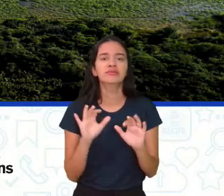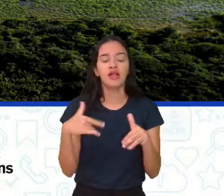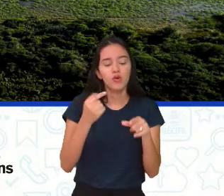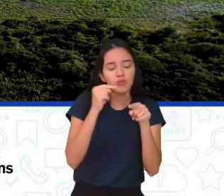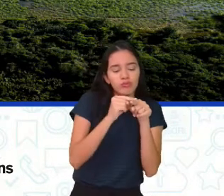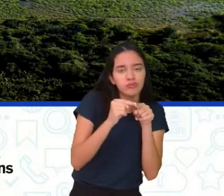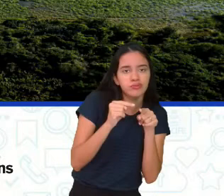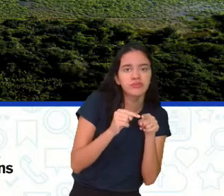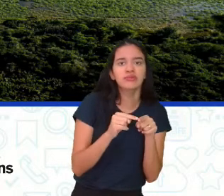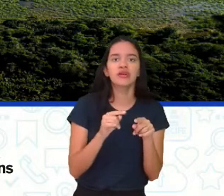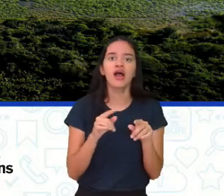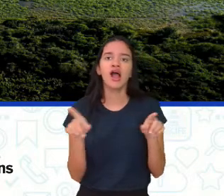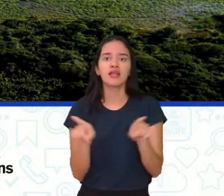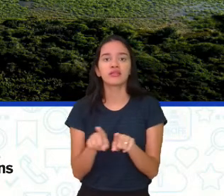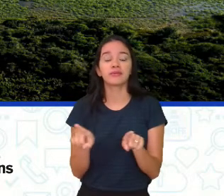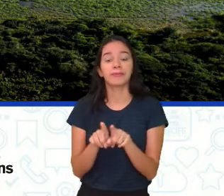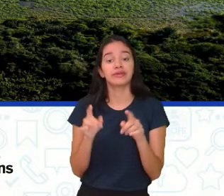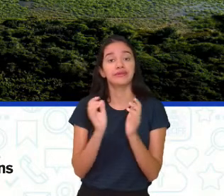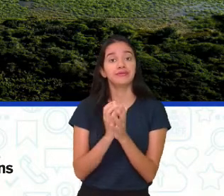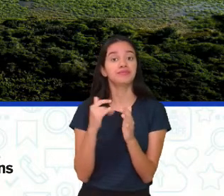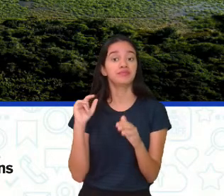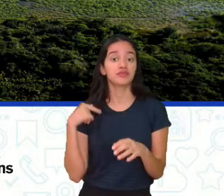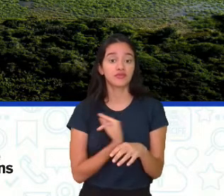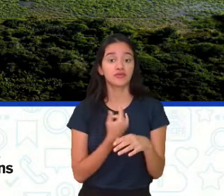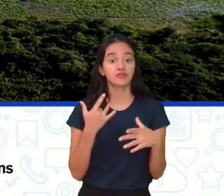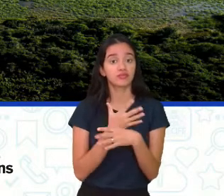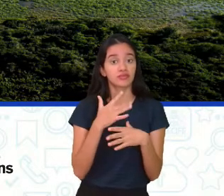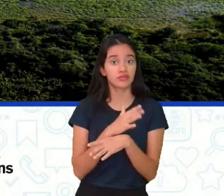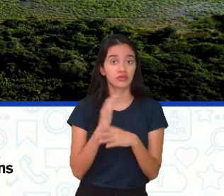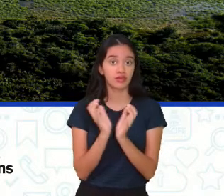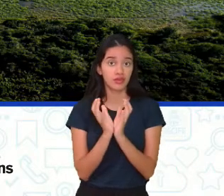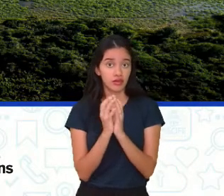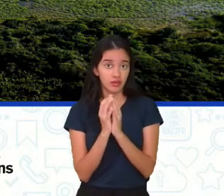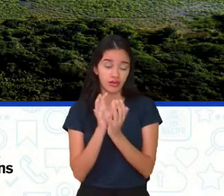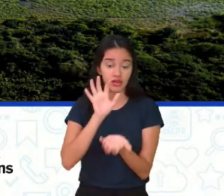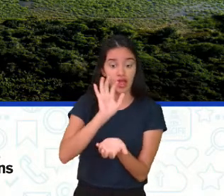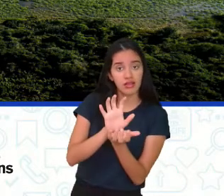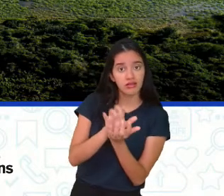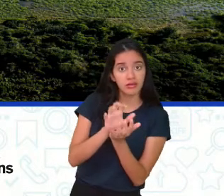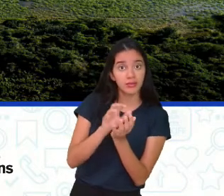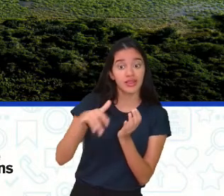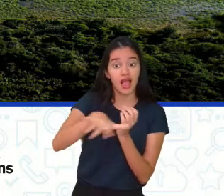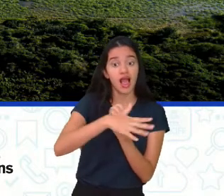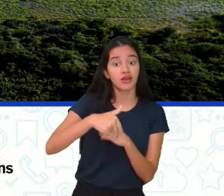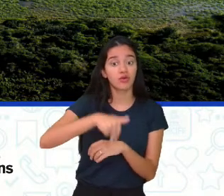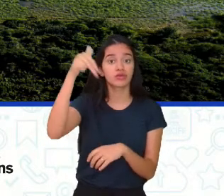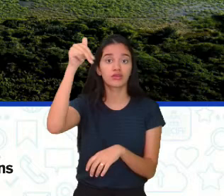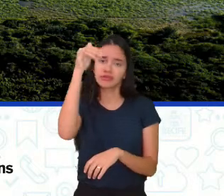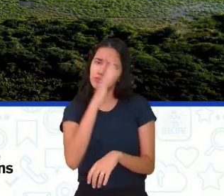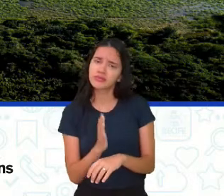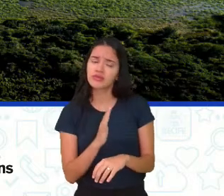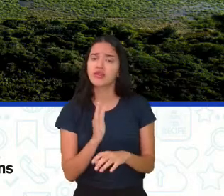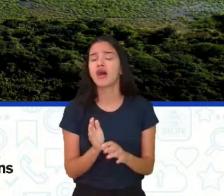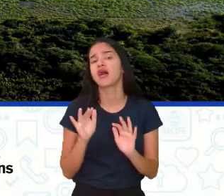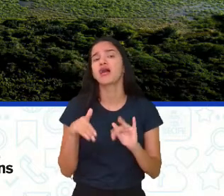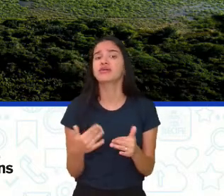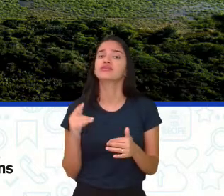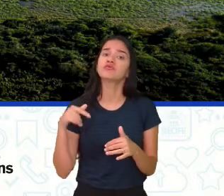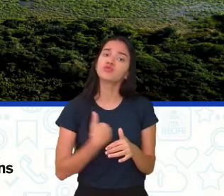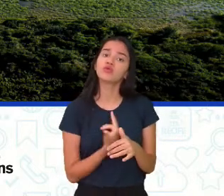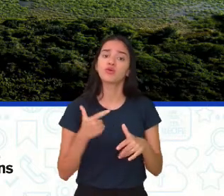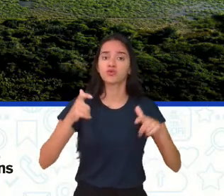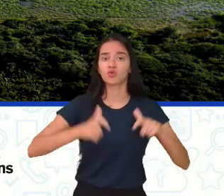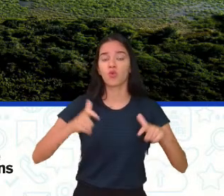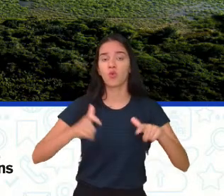bairro, e está aqui dentro do nosso Recife, que está dentro de Pernambuco, da região Nordeste, no Brasil. Então, ou seja, o nosso